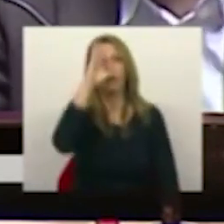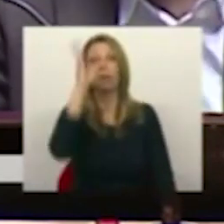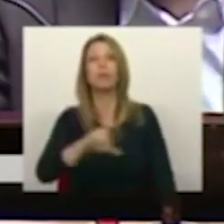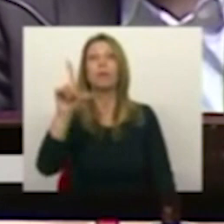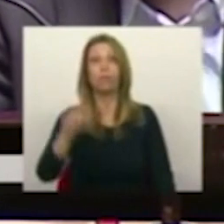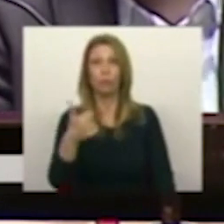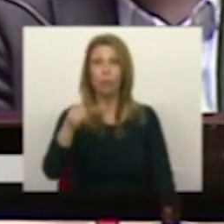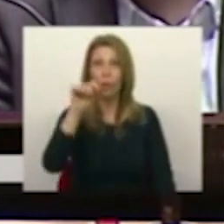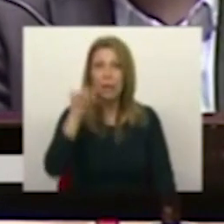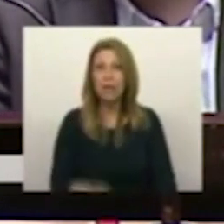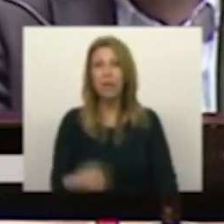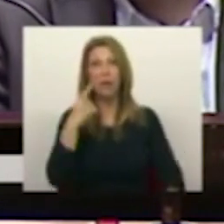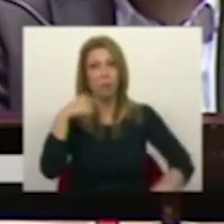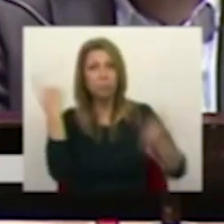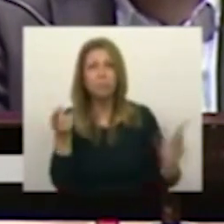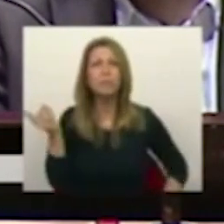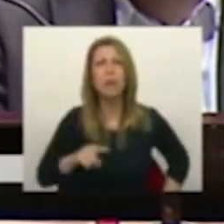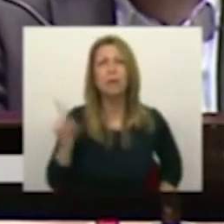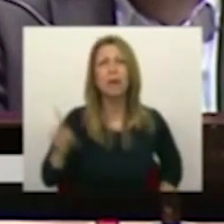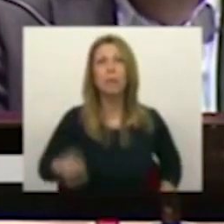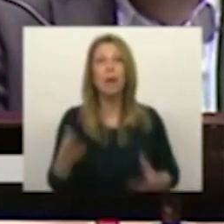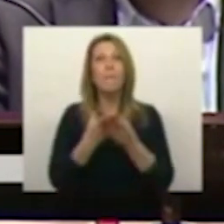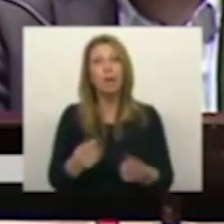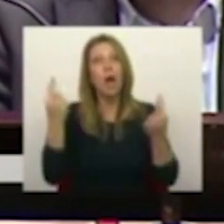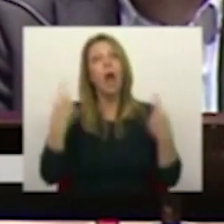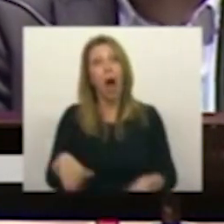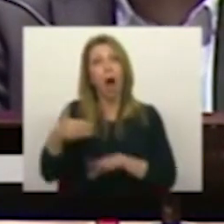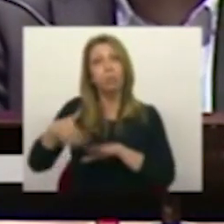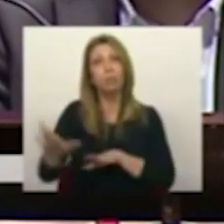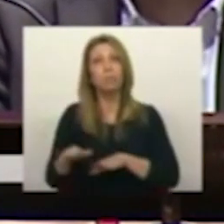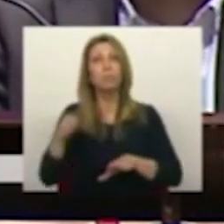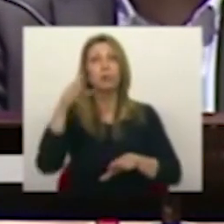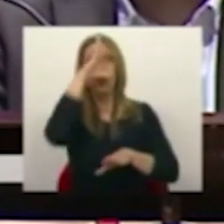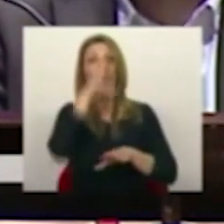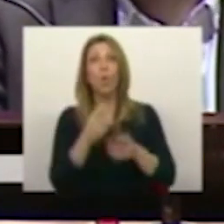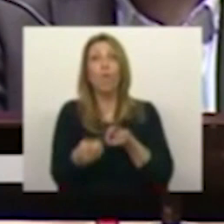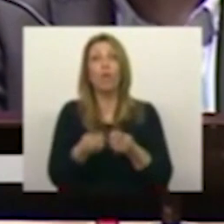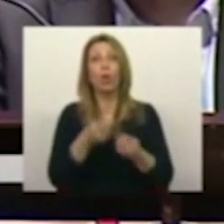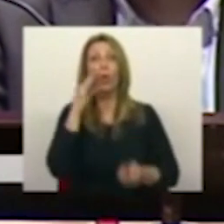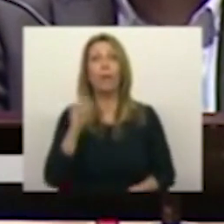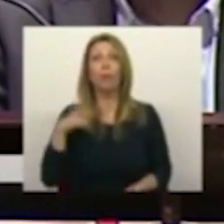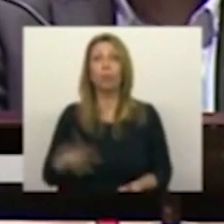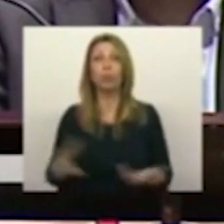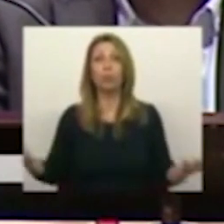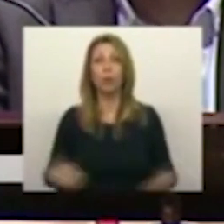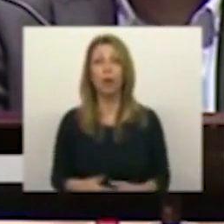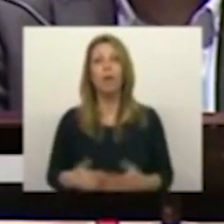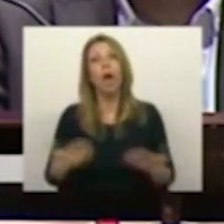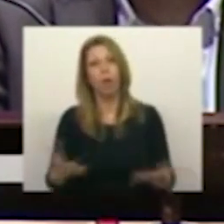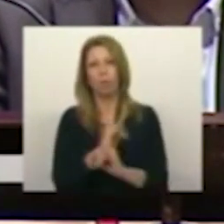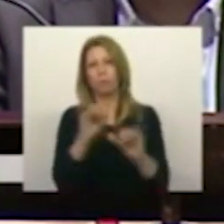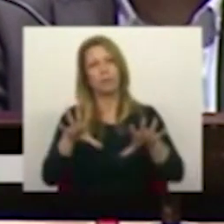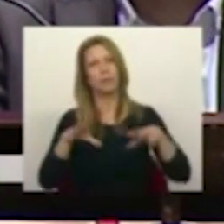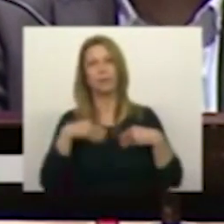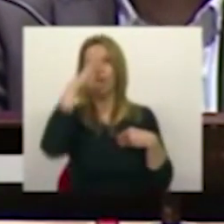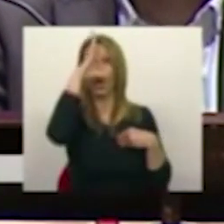conta, que havia mais do que matéria para proceder à destituição do Governador do Banco de Portugal. E é por isso inaceitável que agora o Governo,